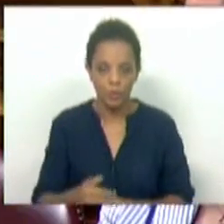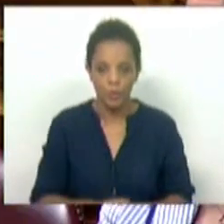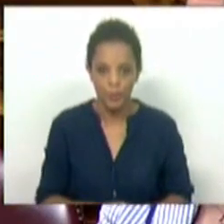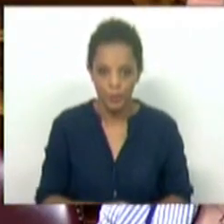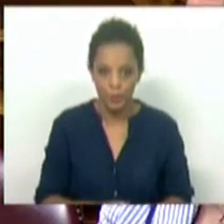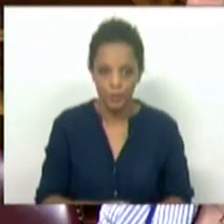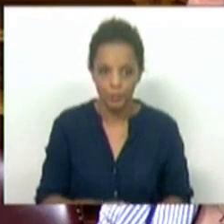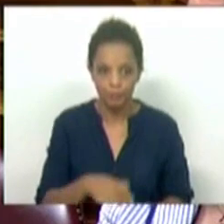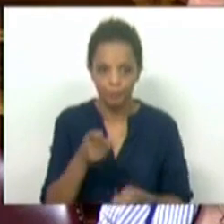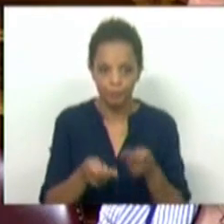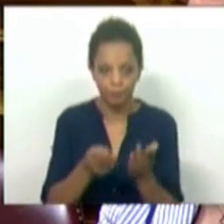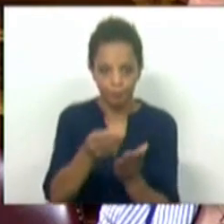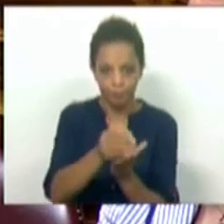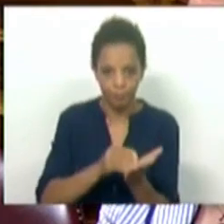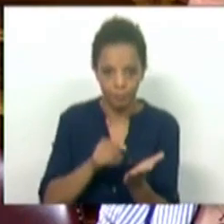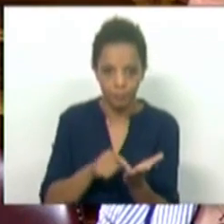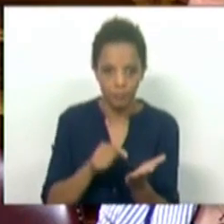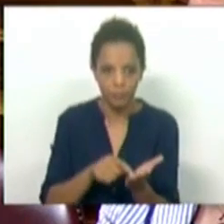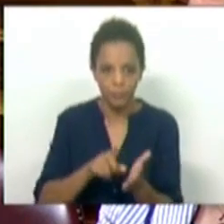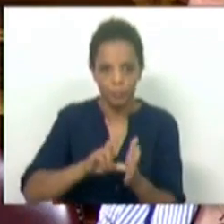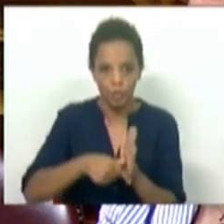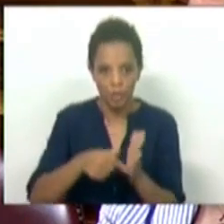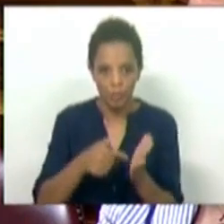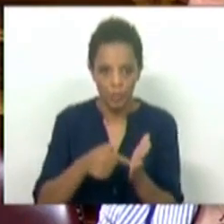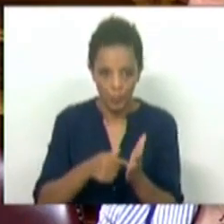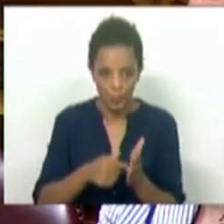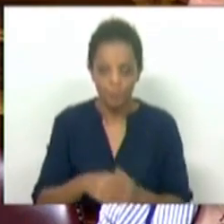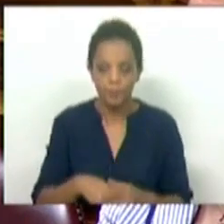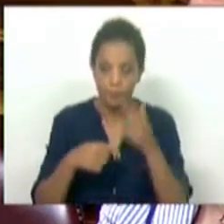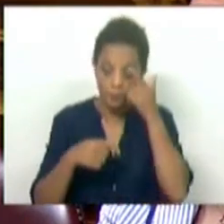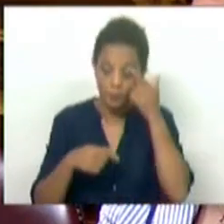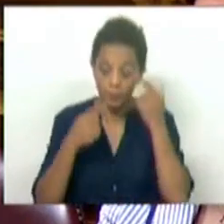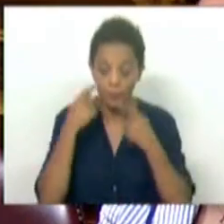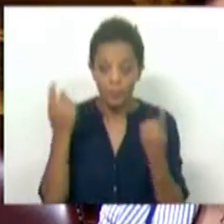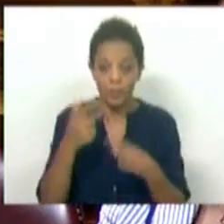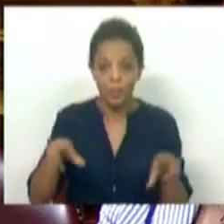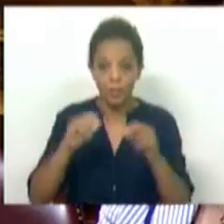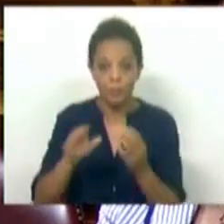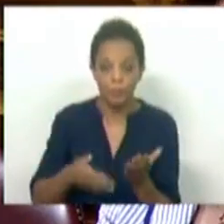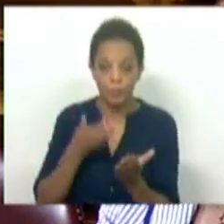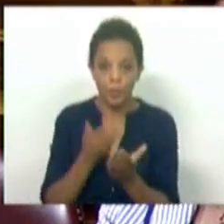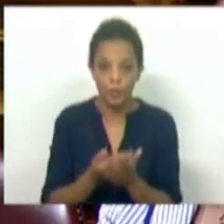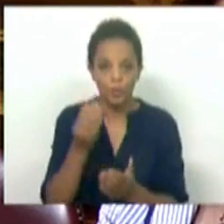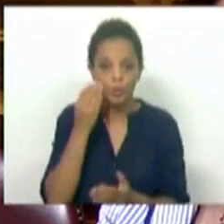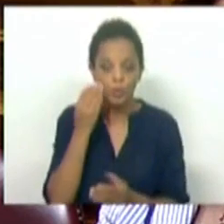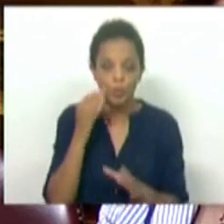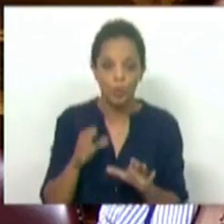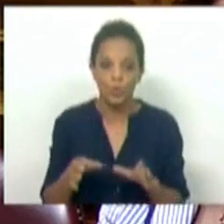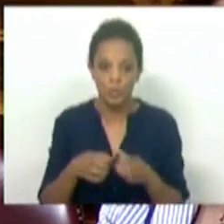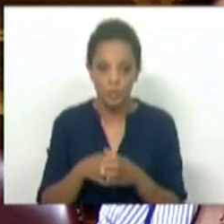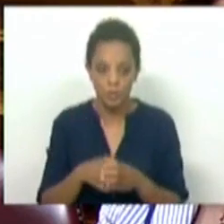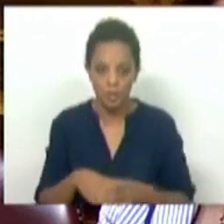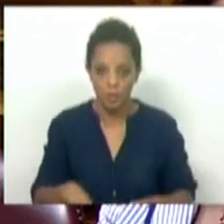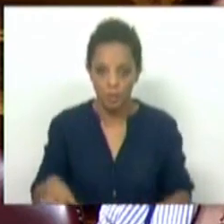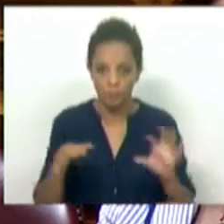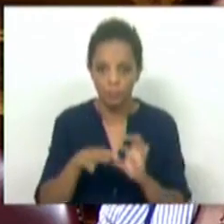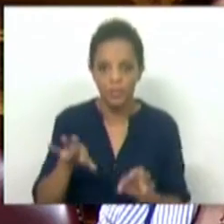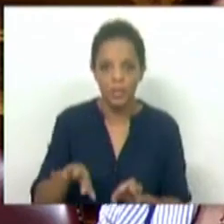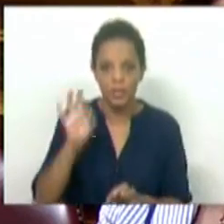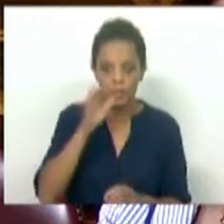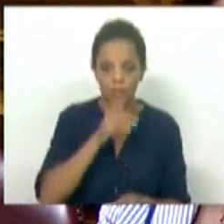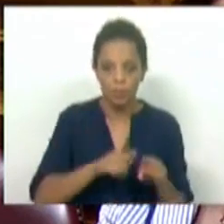em apreciação e a que se refere o projeto de resolução, apresenta uma nova proposta de regulamento do Conselho relativo à